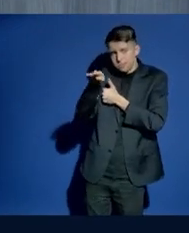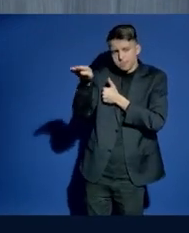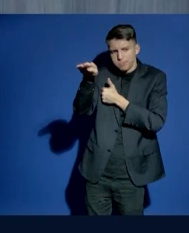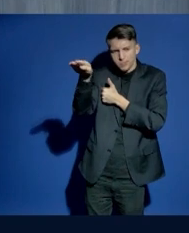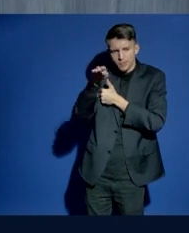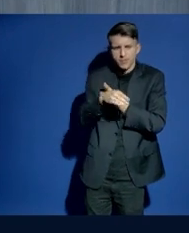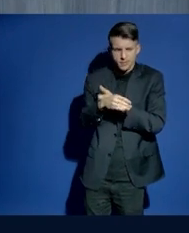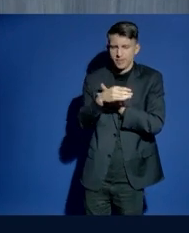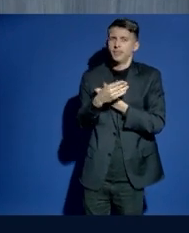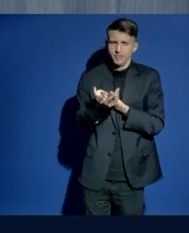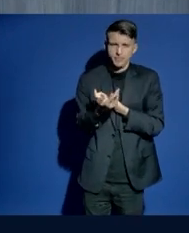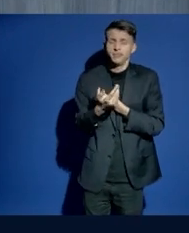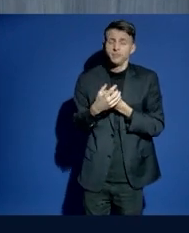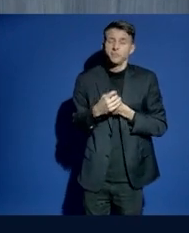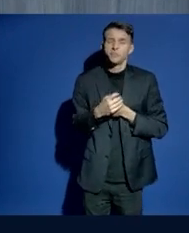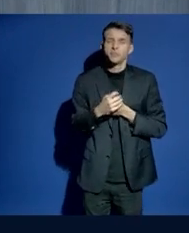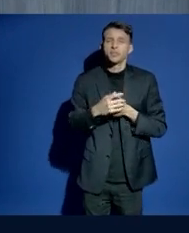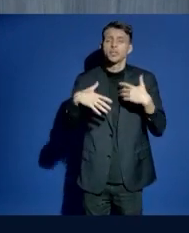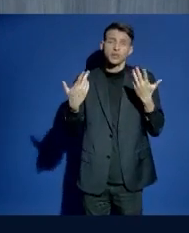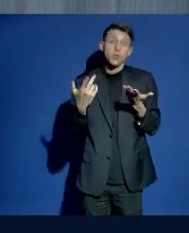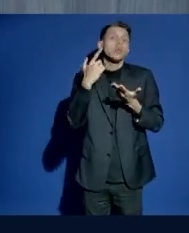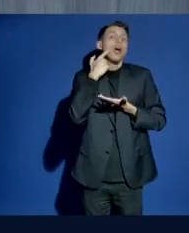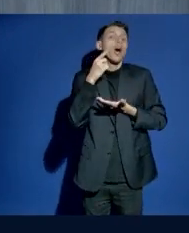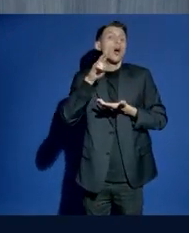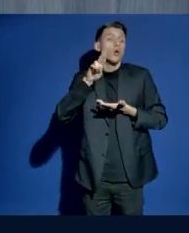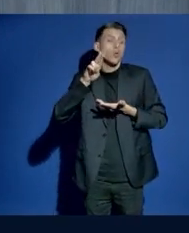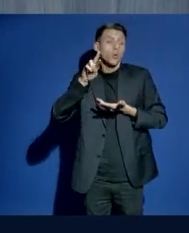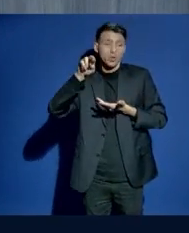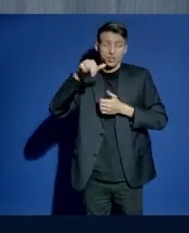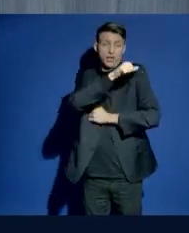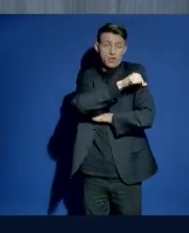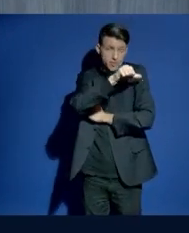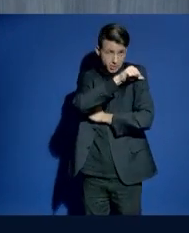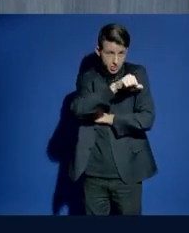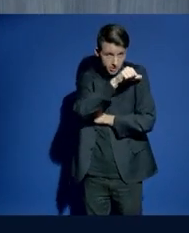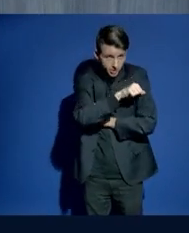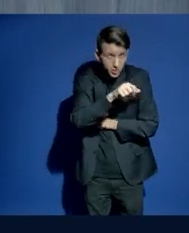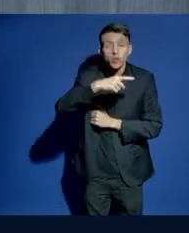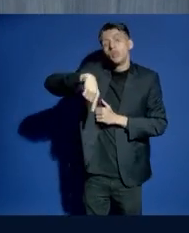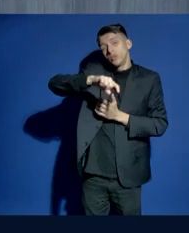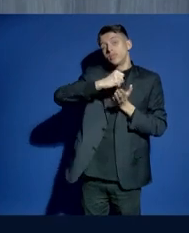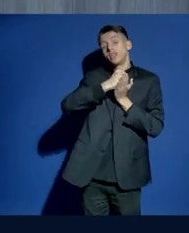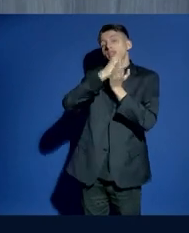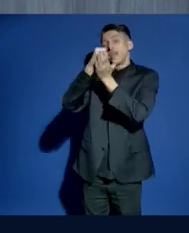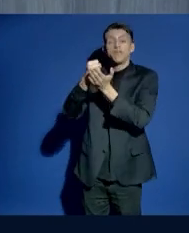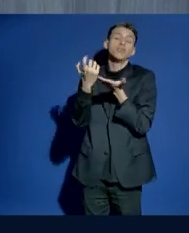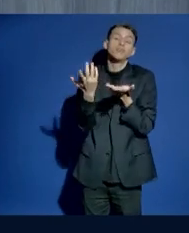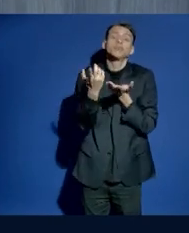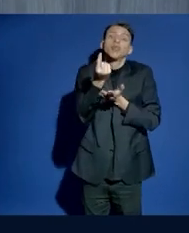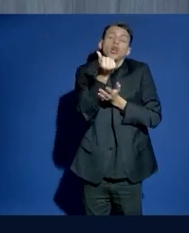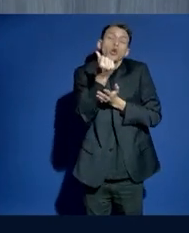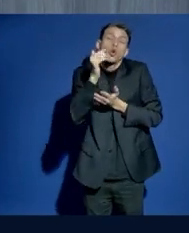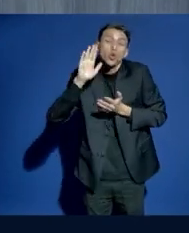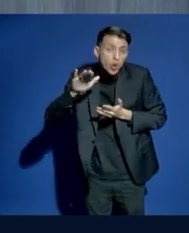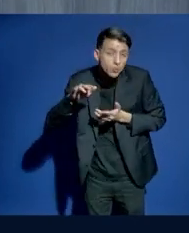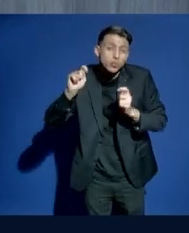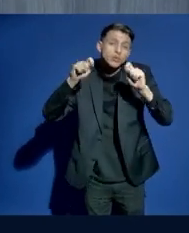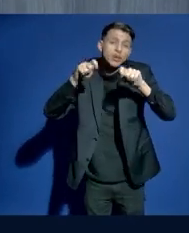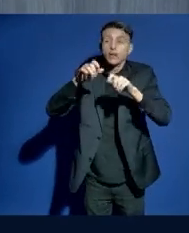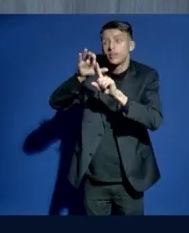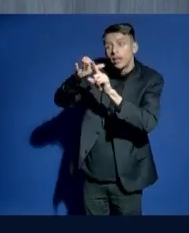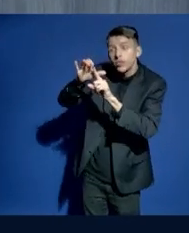a gente na Urca não é apegado a nenhum transporte O que foi mais econômico viável para aquele